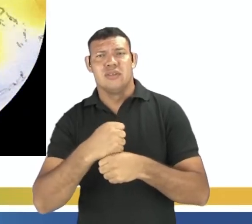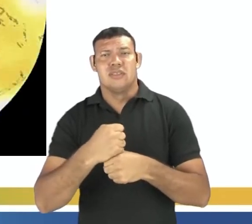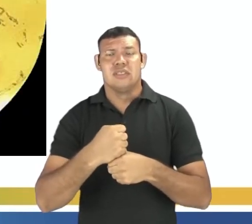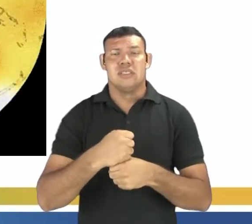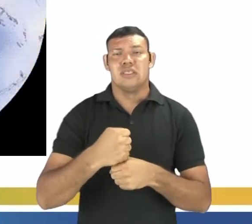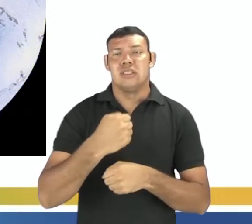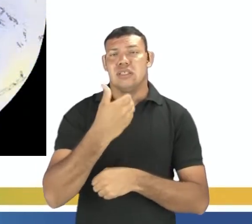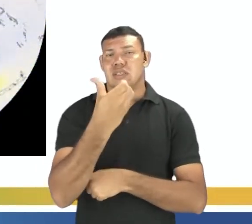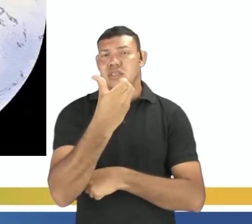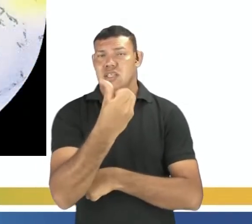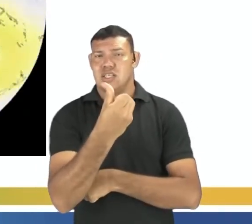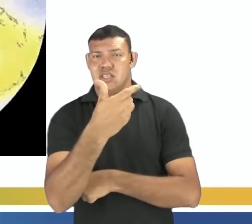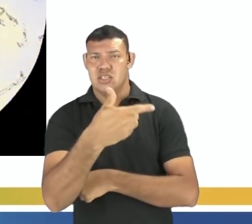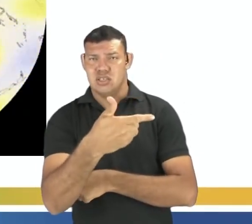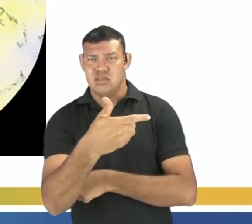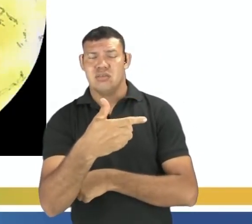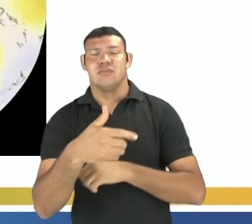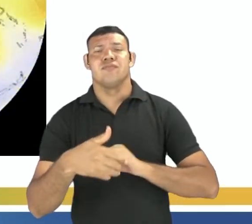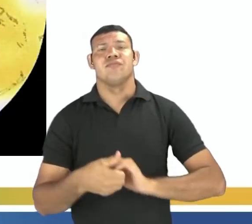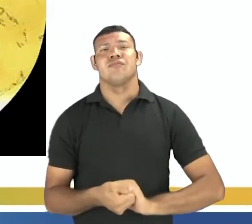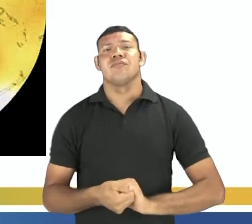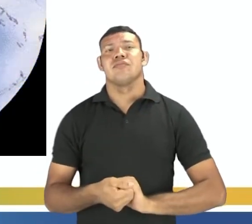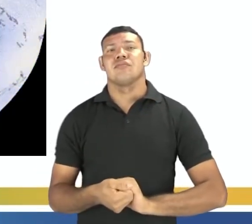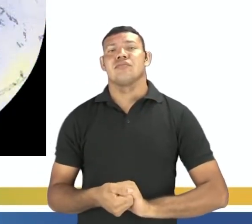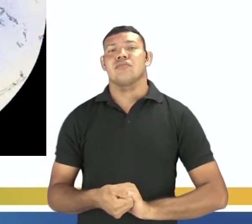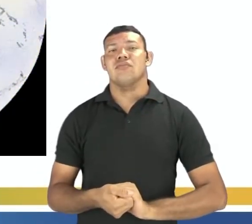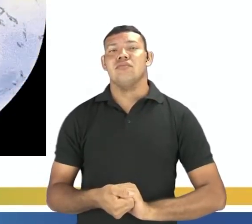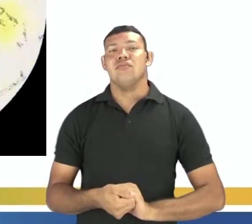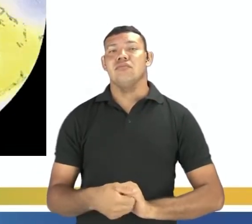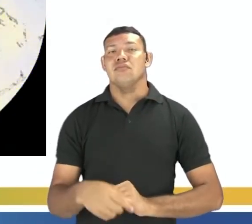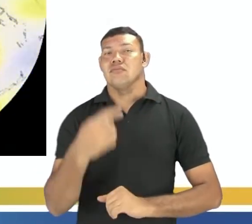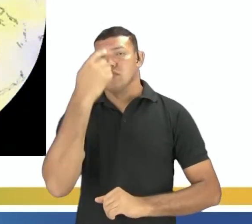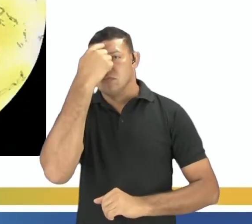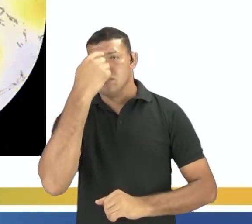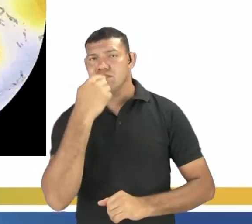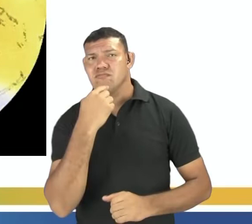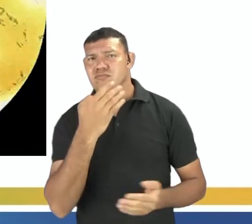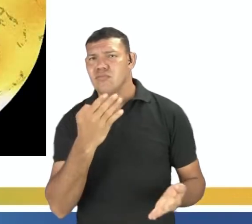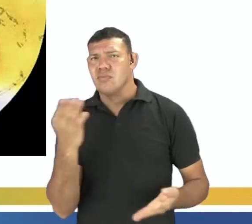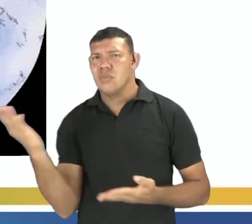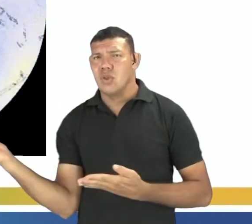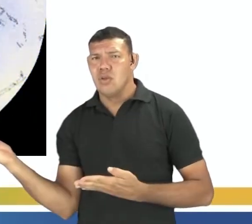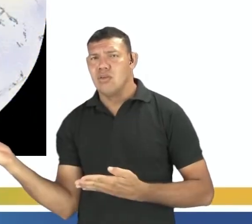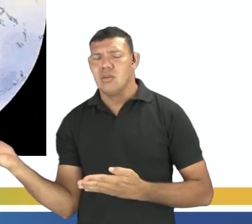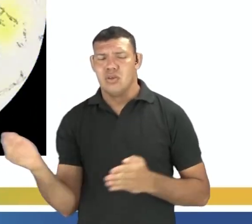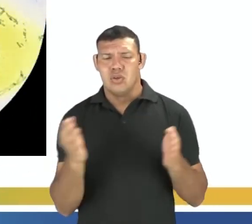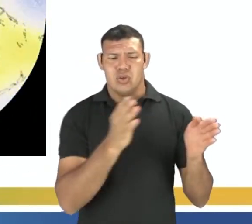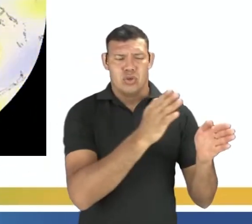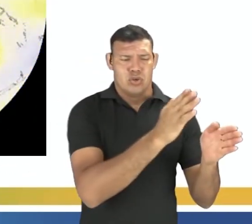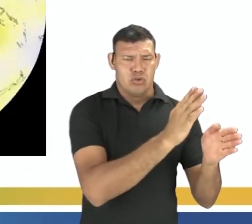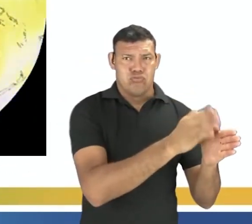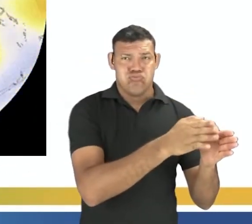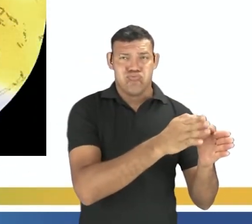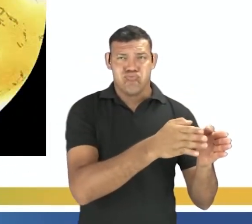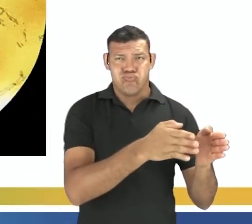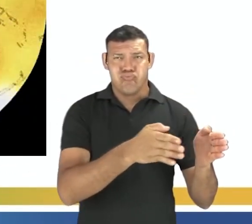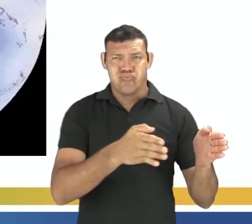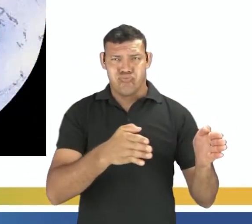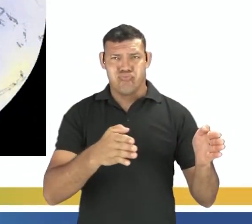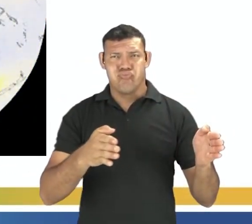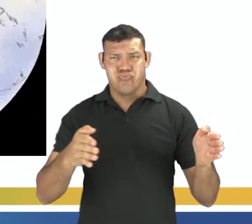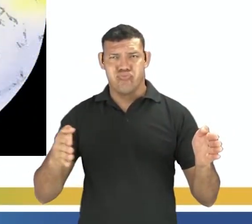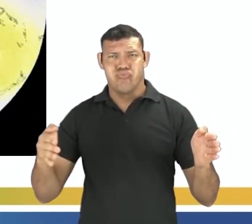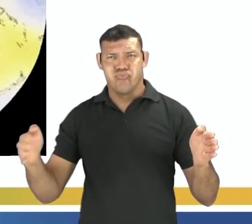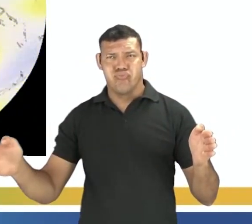pode perceber aí, na ilustração, que com o passar dos anos, a temperatura